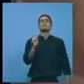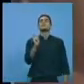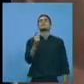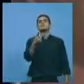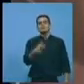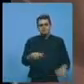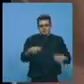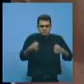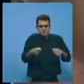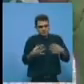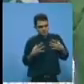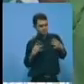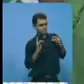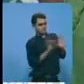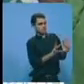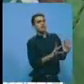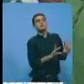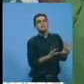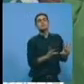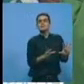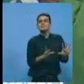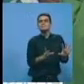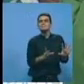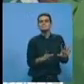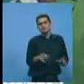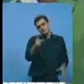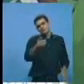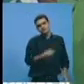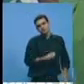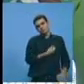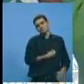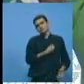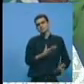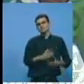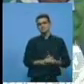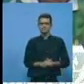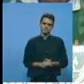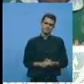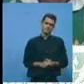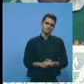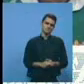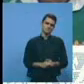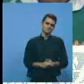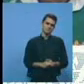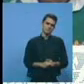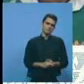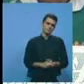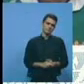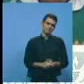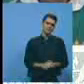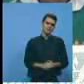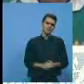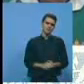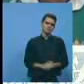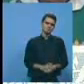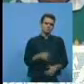Quanto eu estou disposto hoje a dar do meu coração? Que áreas do meu coração